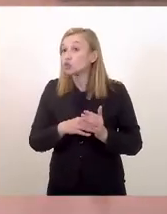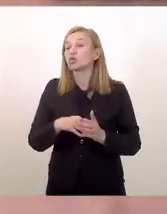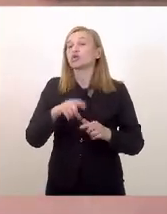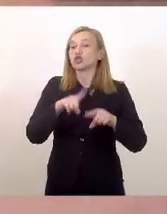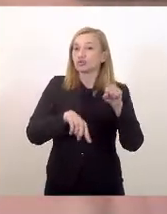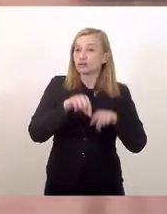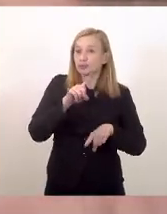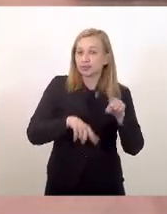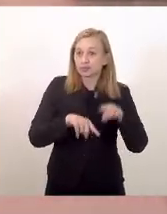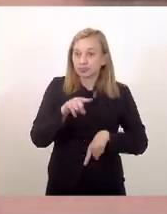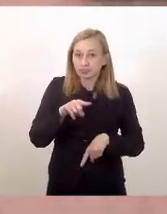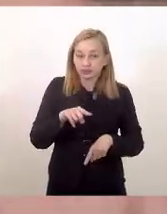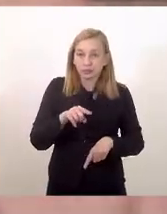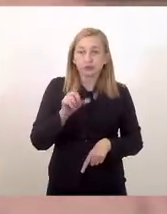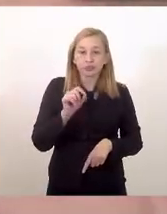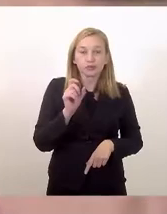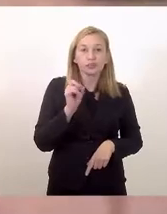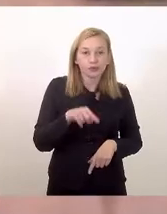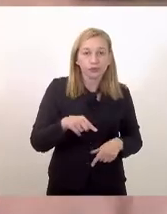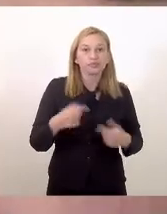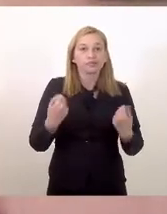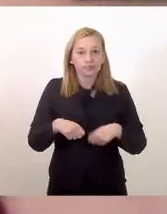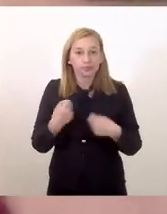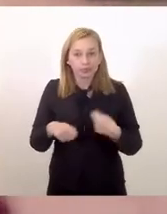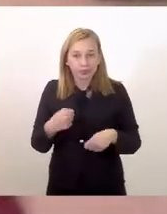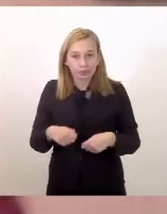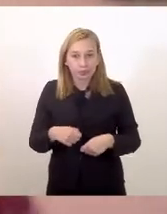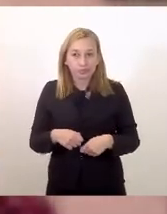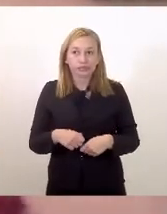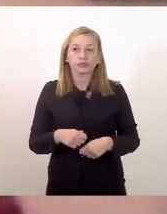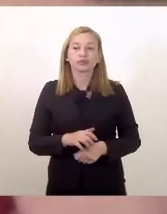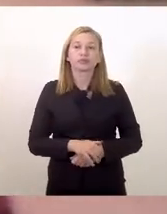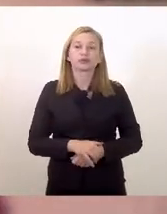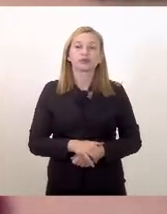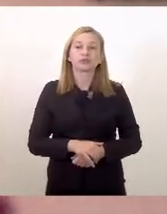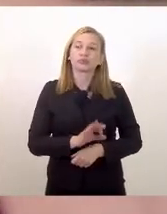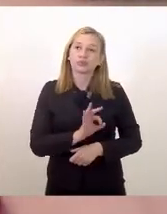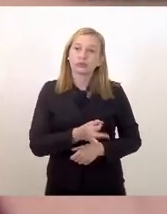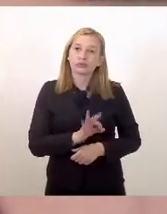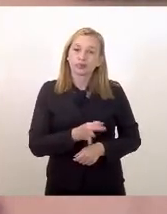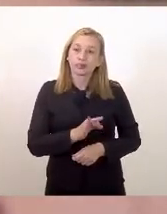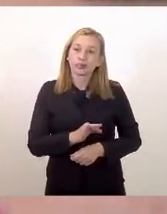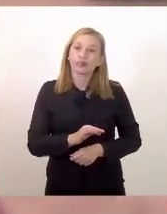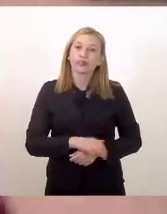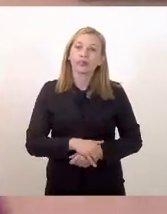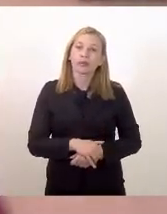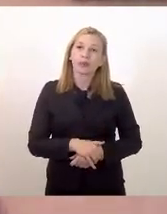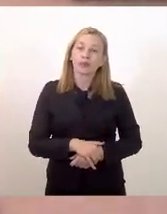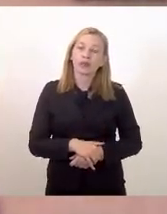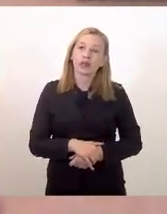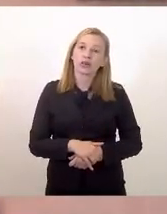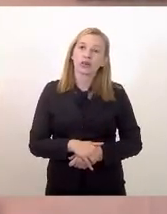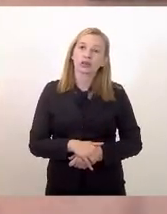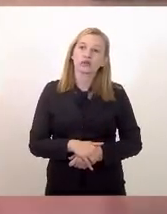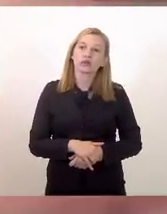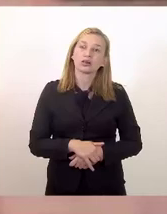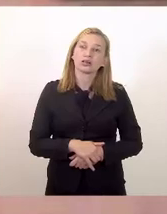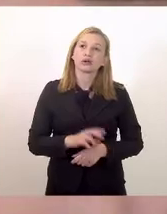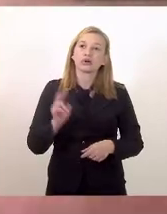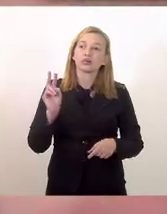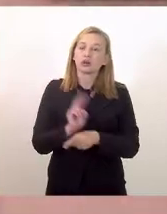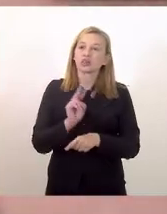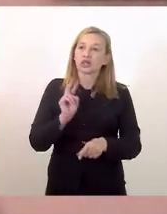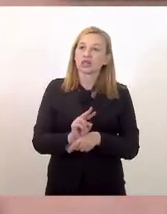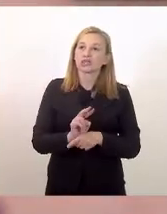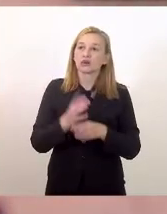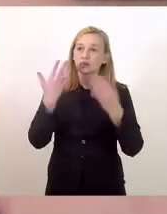equipamento e o que é necessário para garantia, de fato, plena, integral da defesa do corpo,